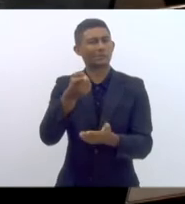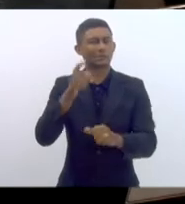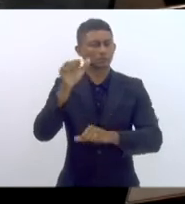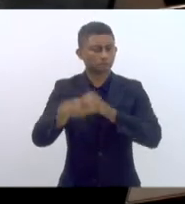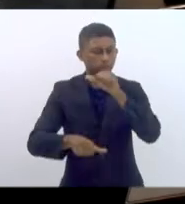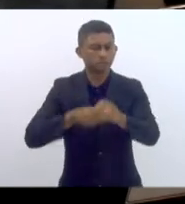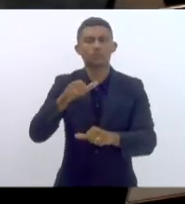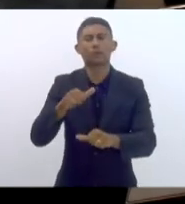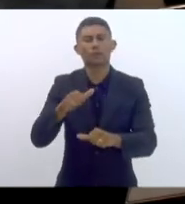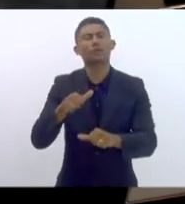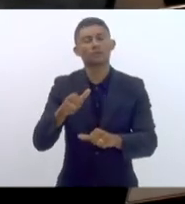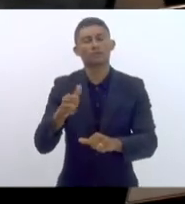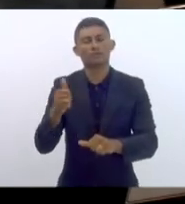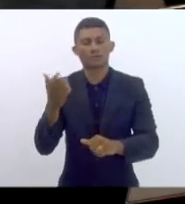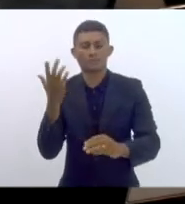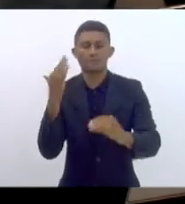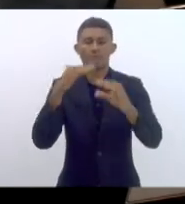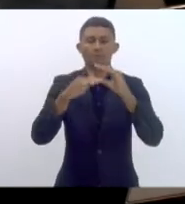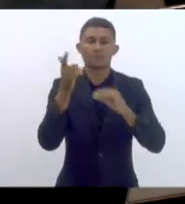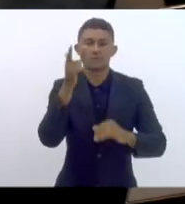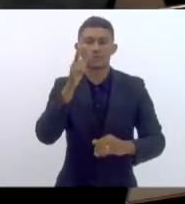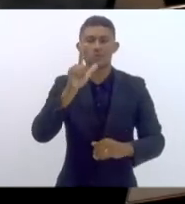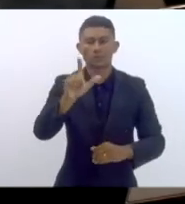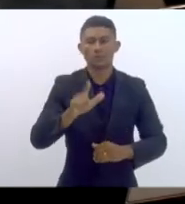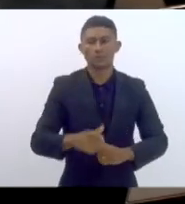Então, basicamente é isso.